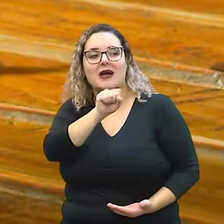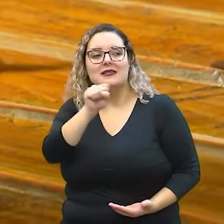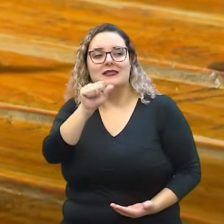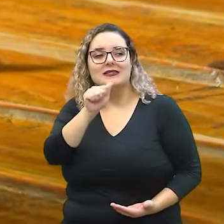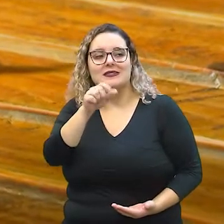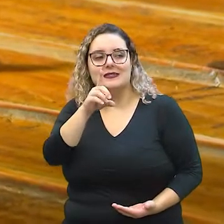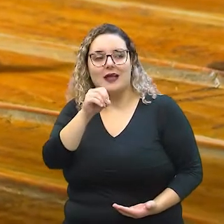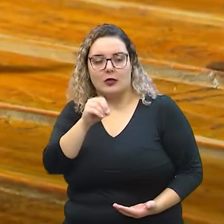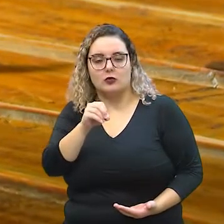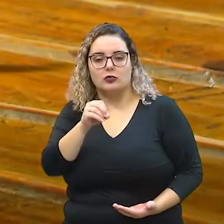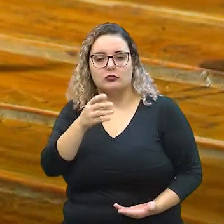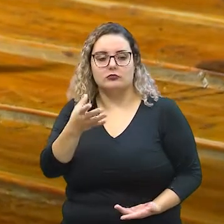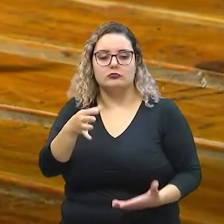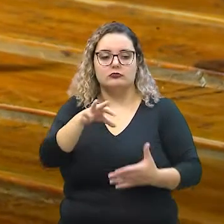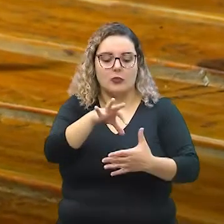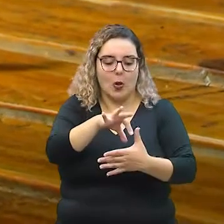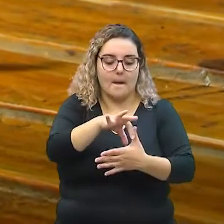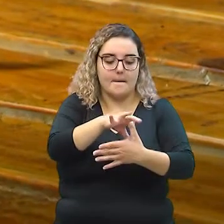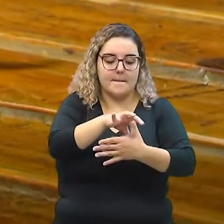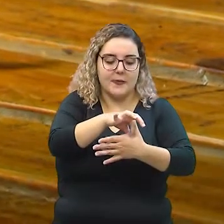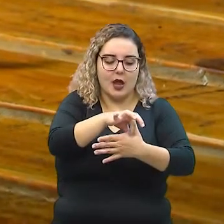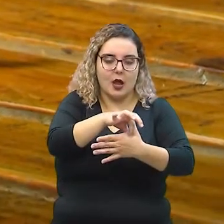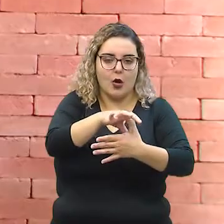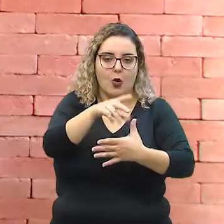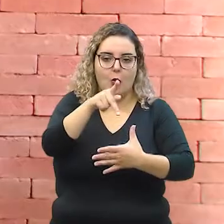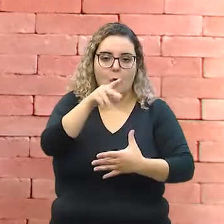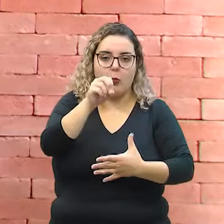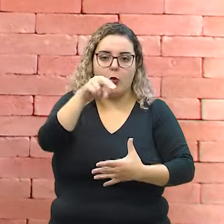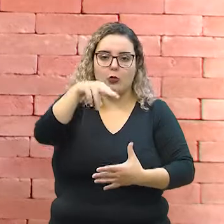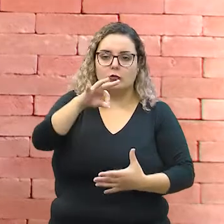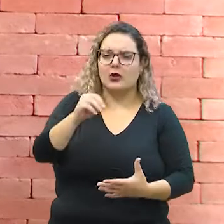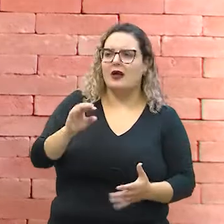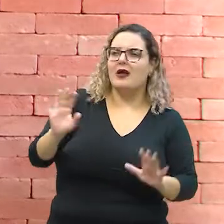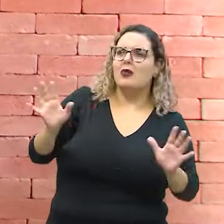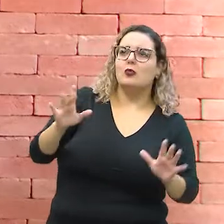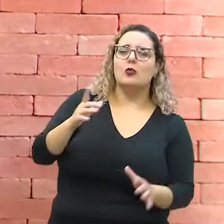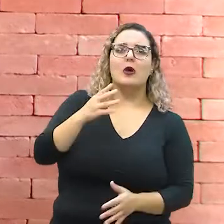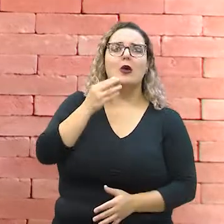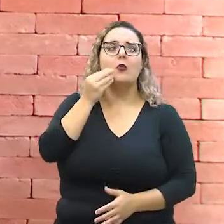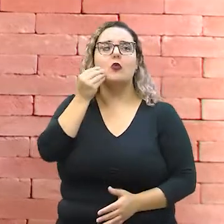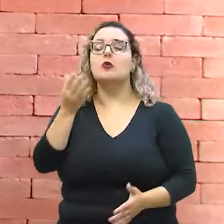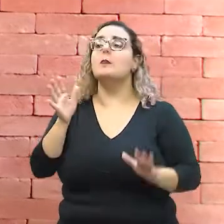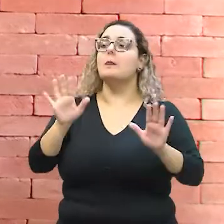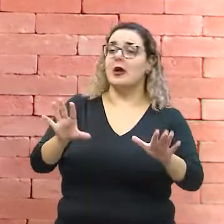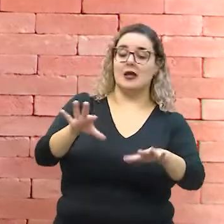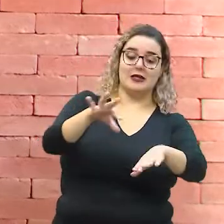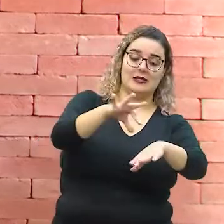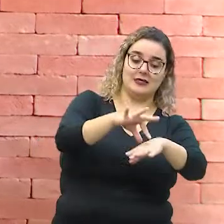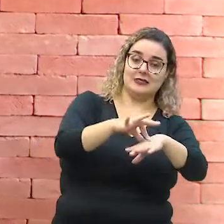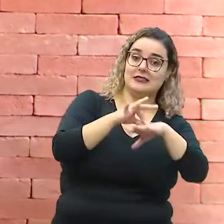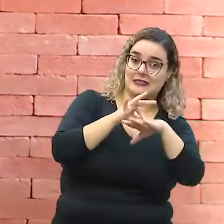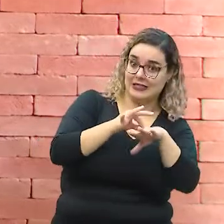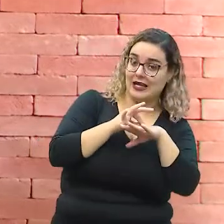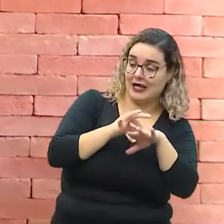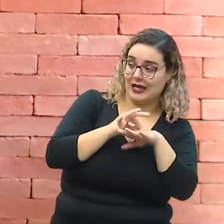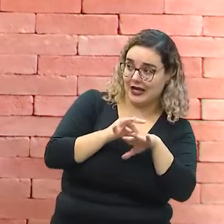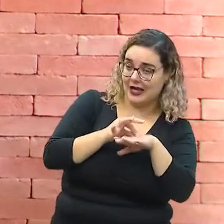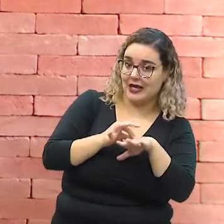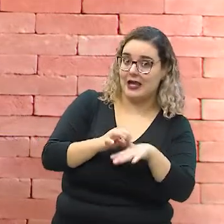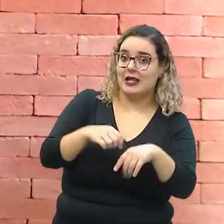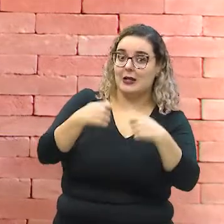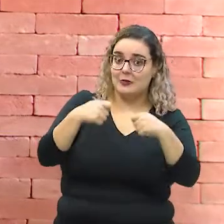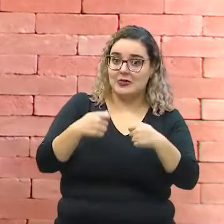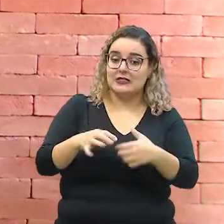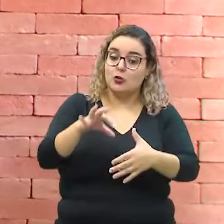muito suculenta. Não ela é questão de gosto, eu gosto de bem passado, mas a carne... ela deve ser assim.